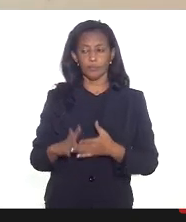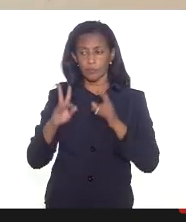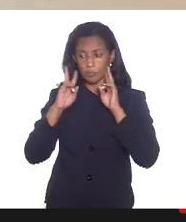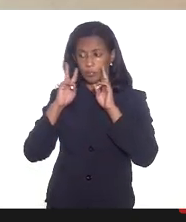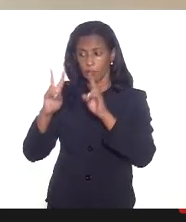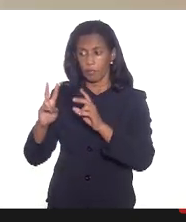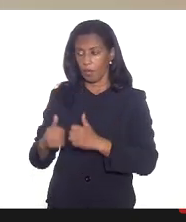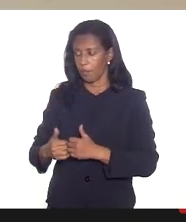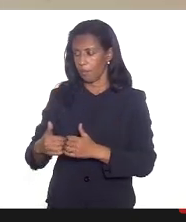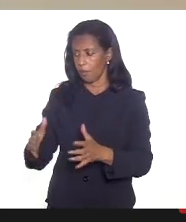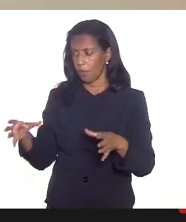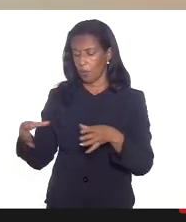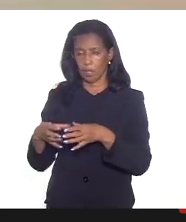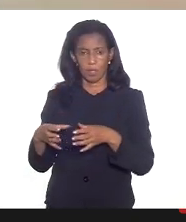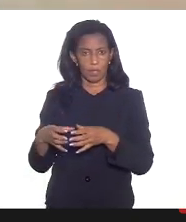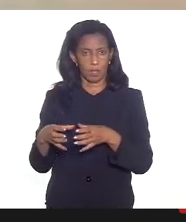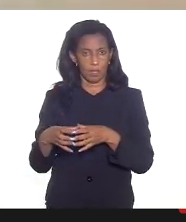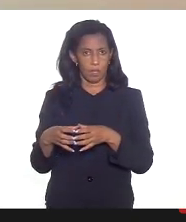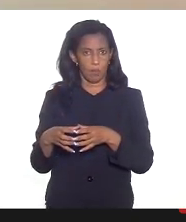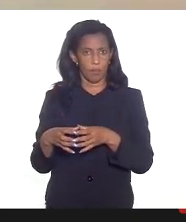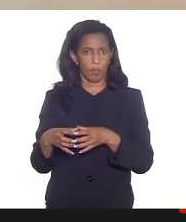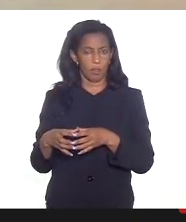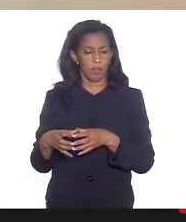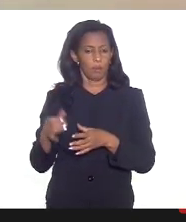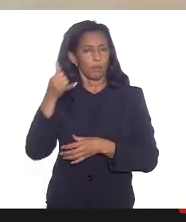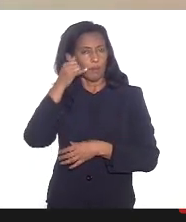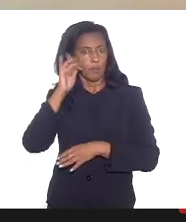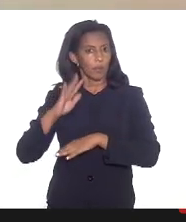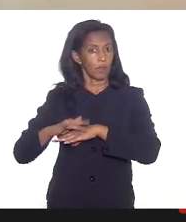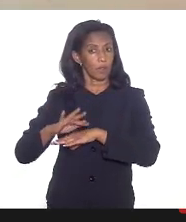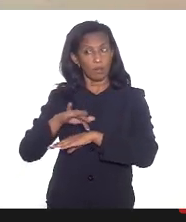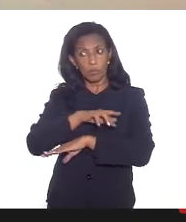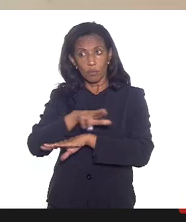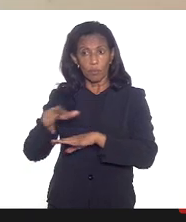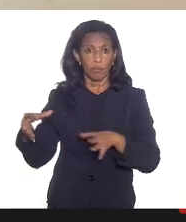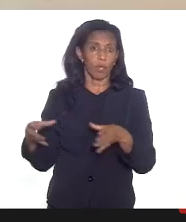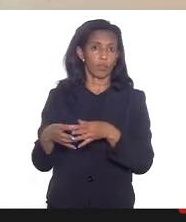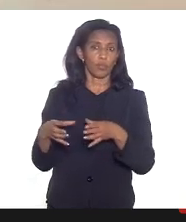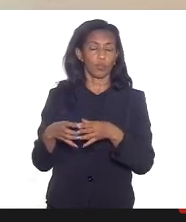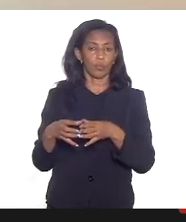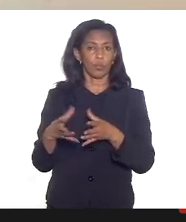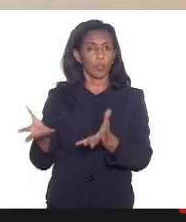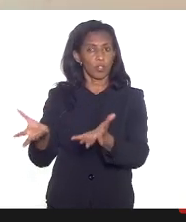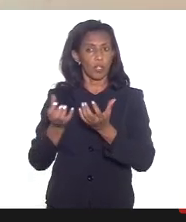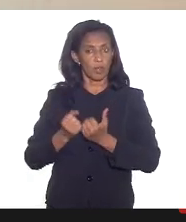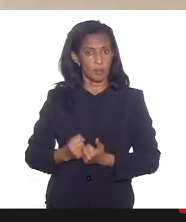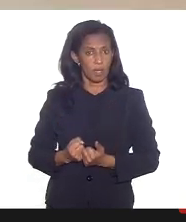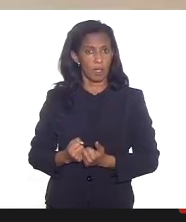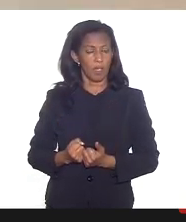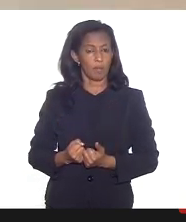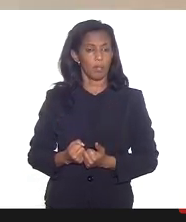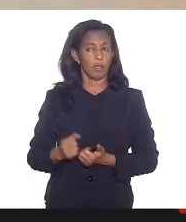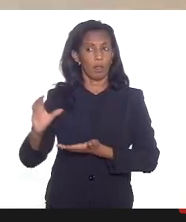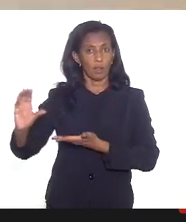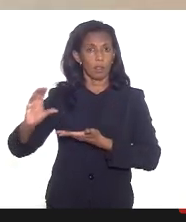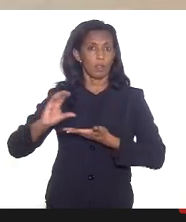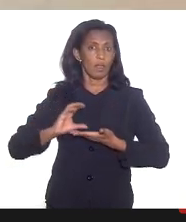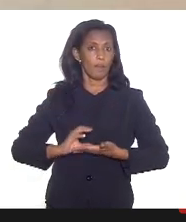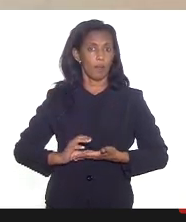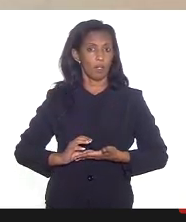atenção primária com a esse tipo de imunização Então são vários grupos que a gente recebe demandas